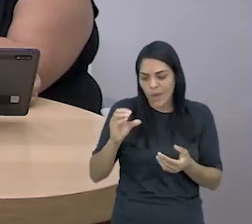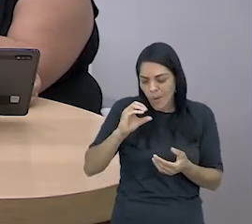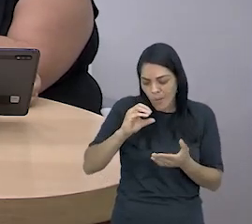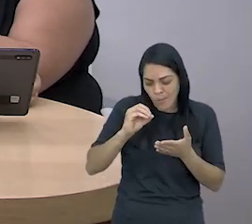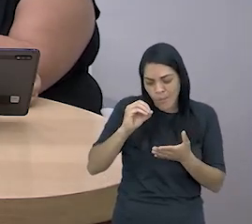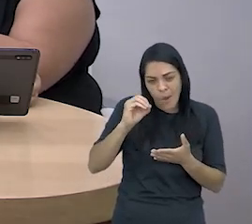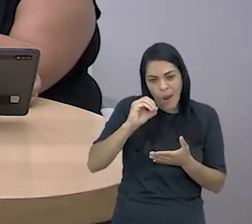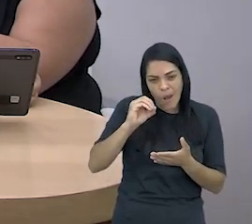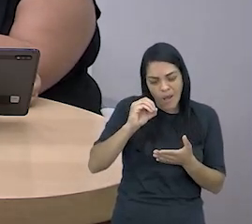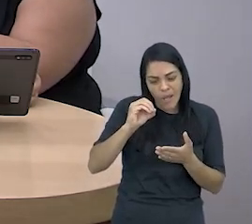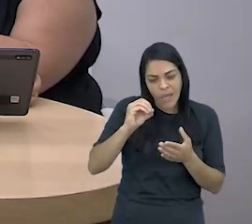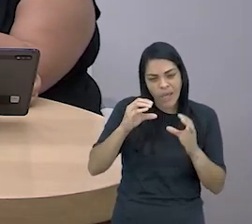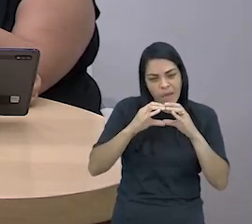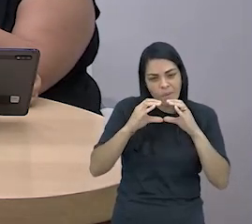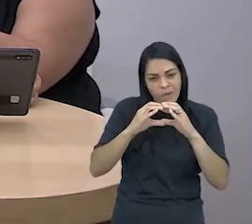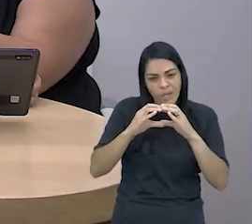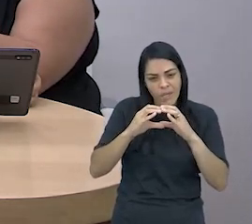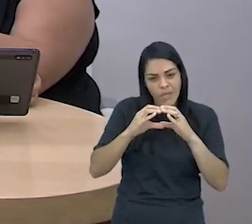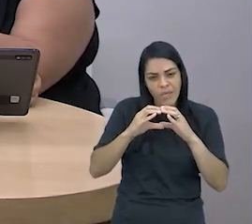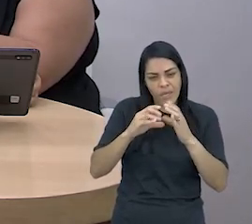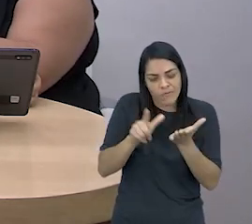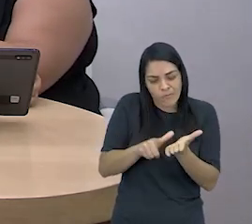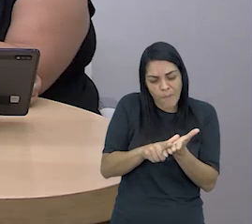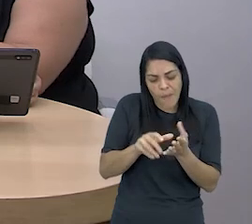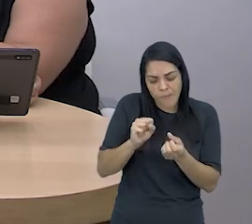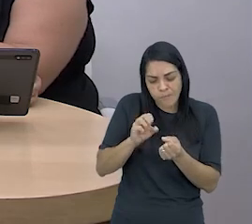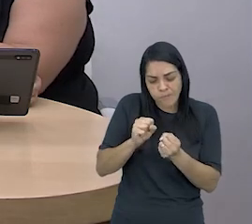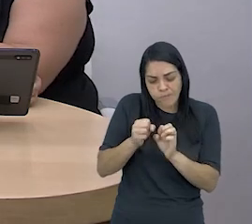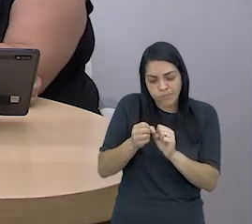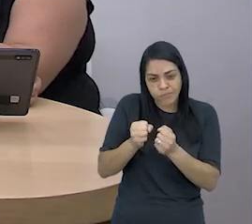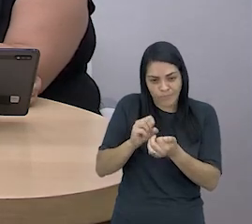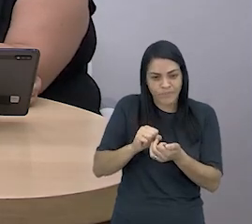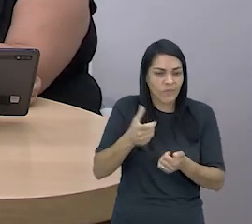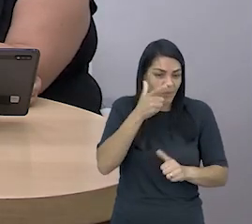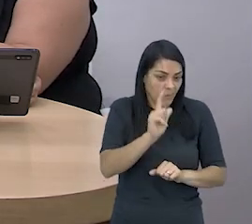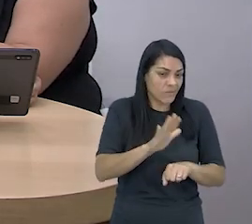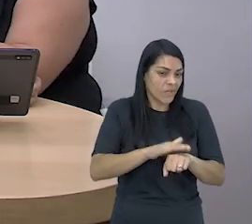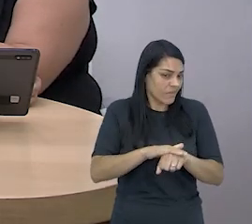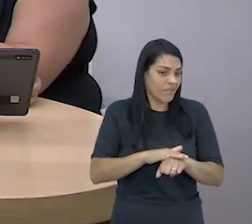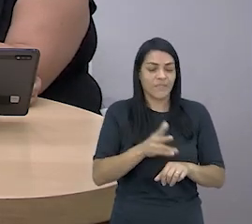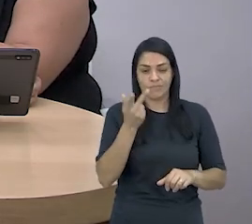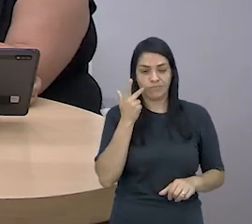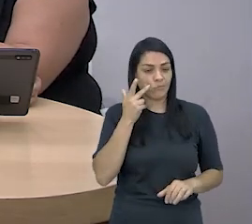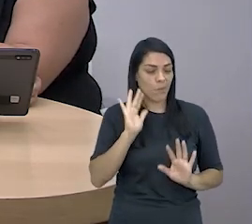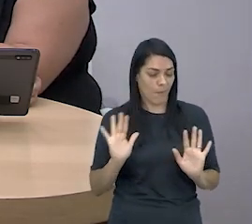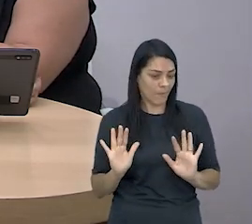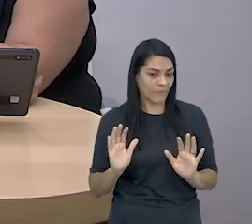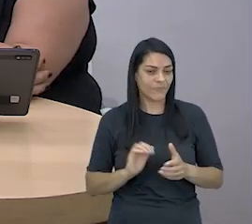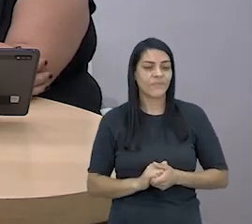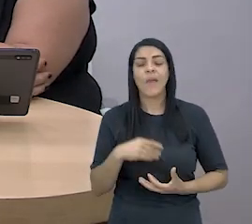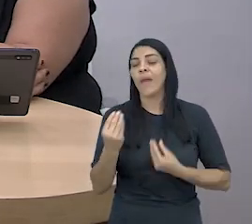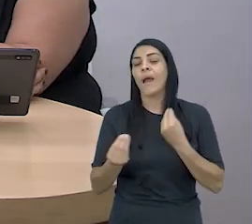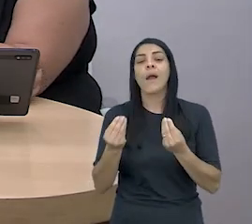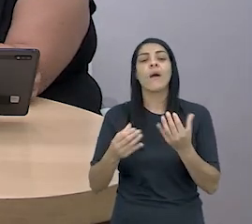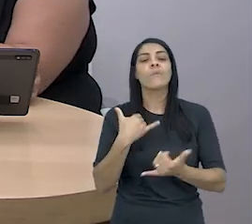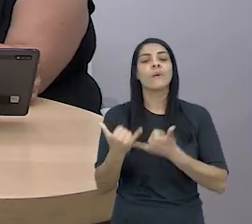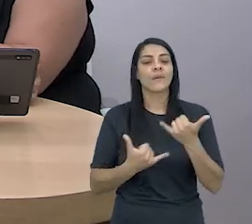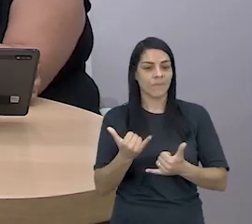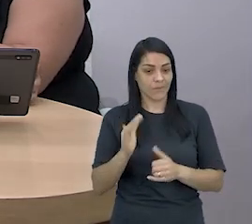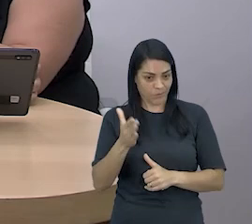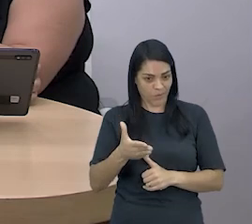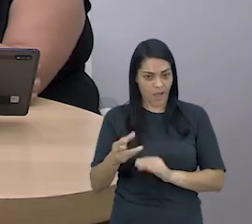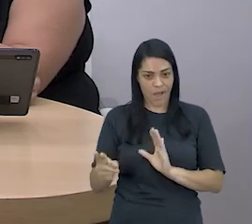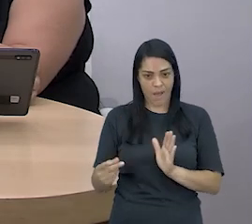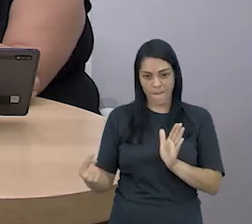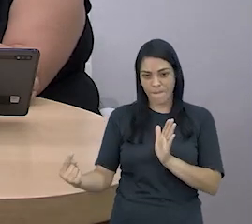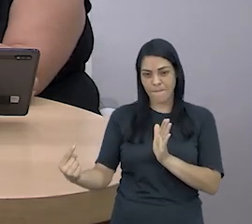bolinhas de papel, né? Fazer bolinhas de papel. Dá para fazer tranquilamente. Como que joga? Já estão perguntando